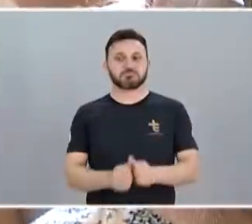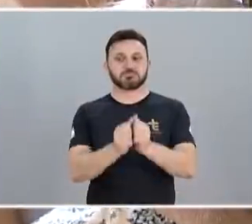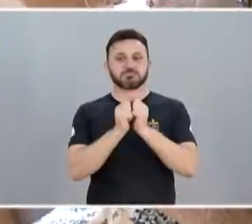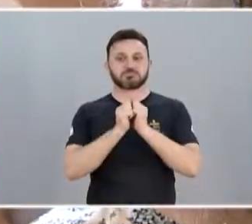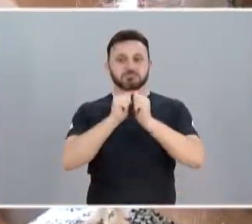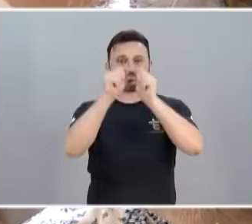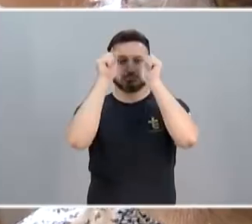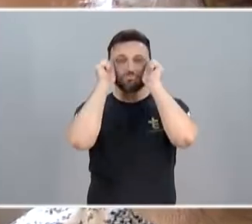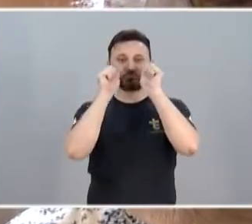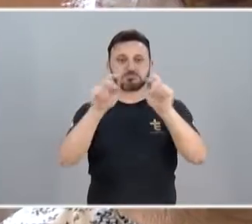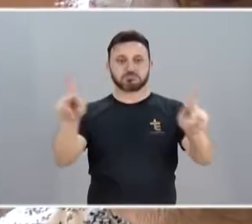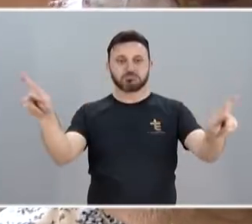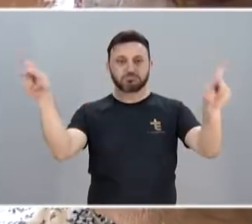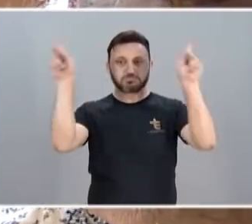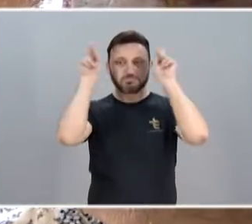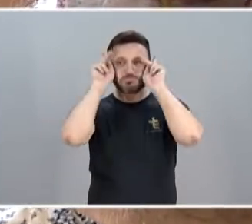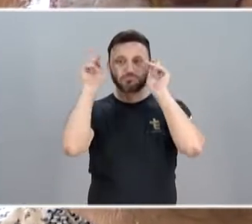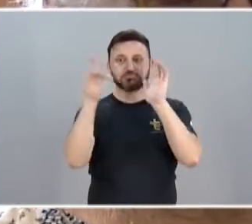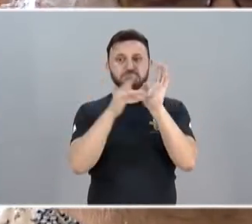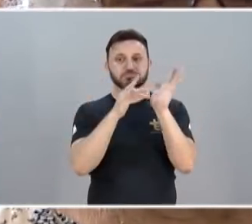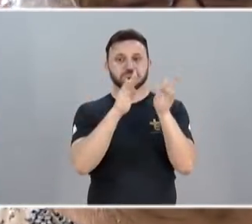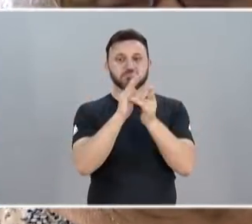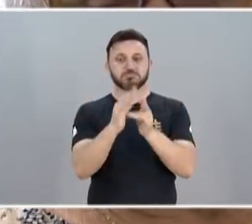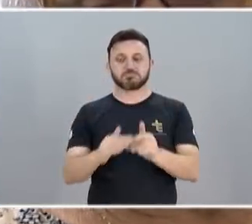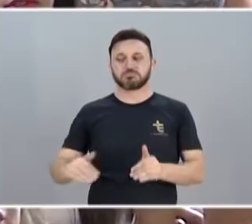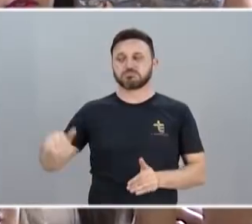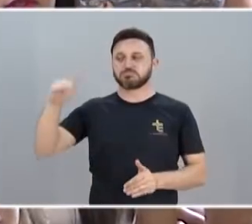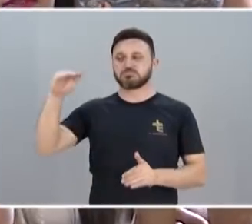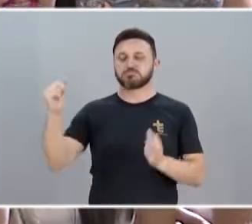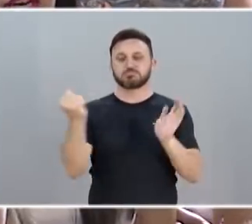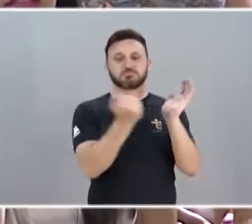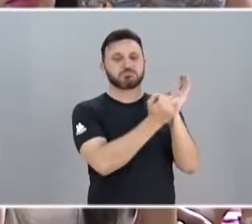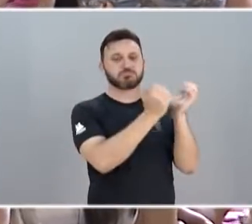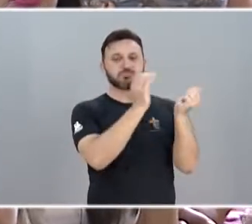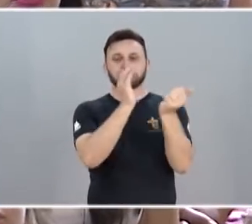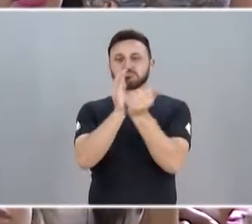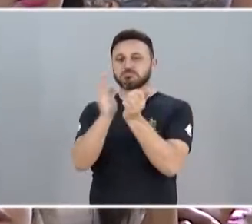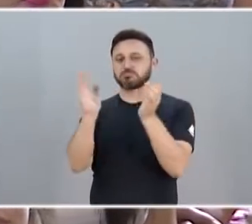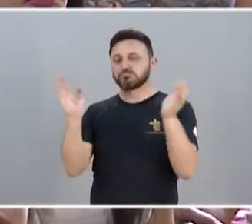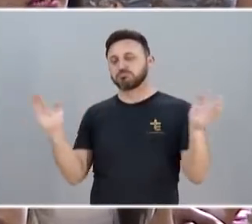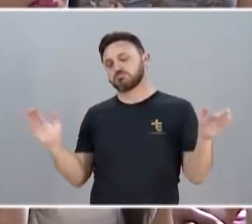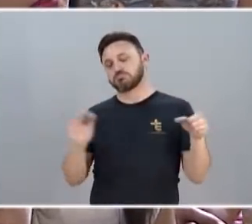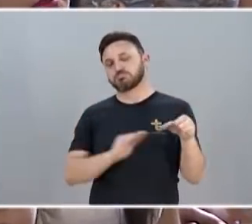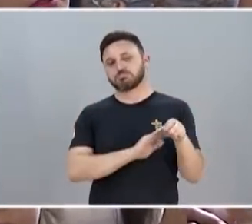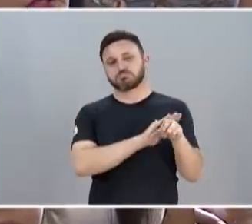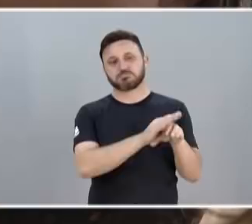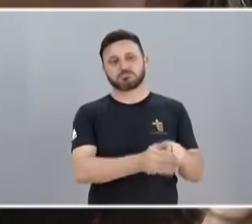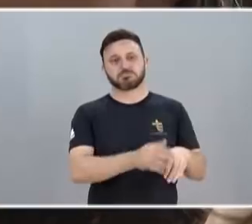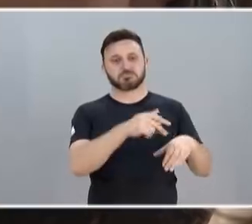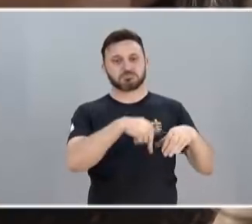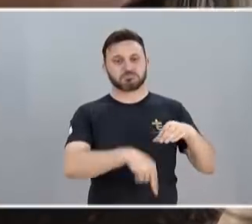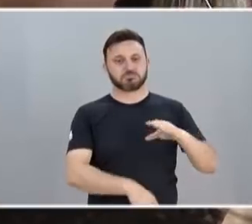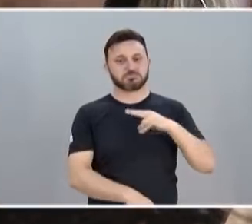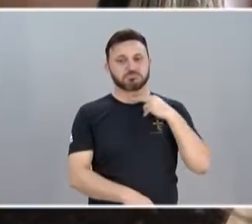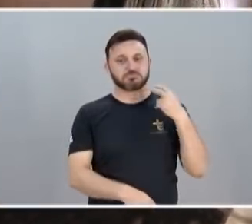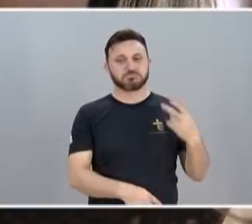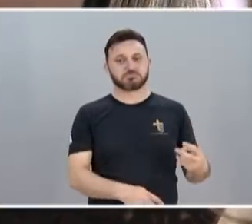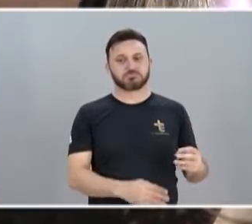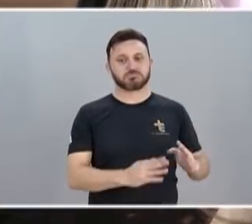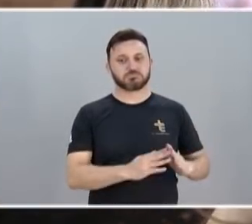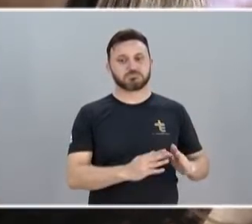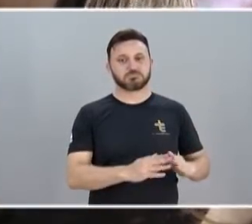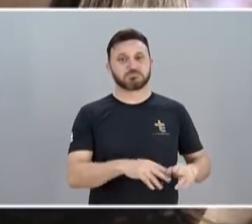Maria, padeceu sob Pôncio Pilatos, foi crucificado, morto e sepultado, desceu à mansão